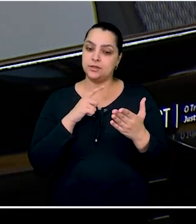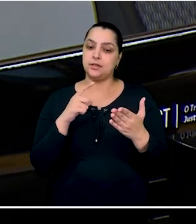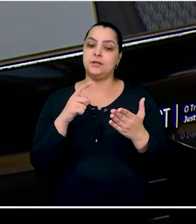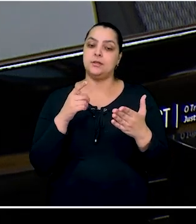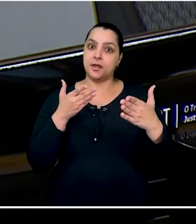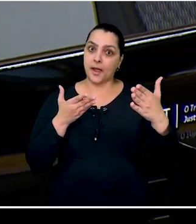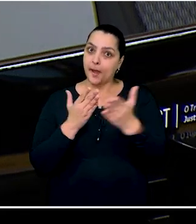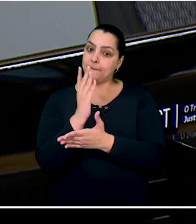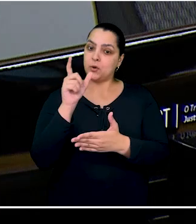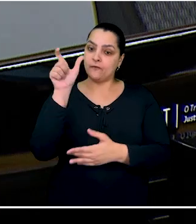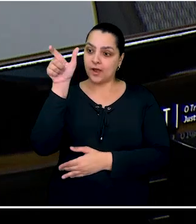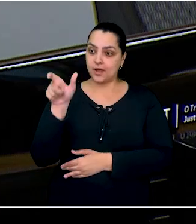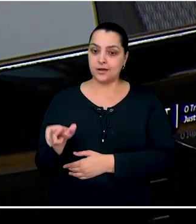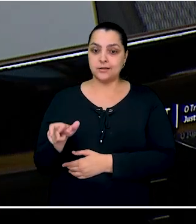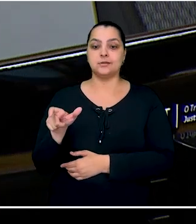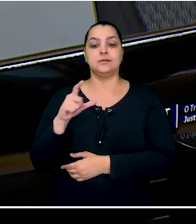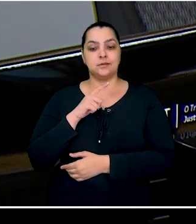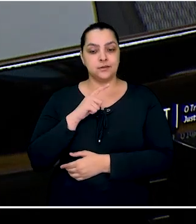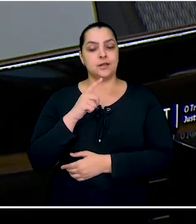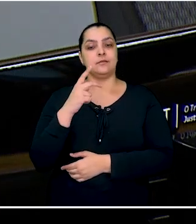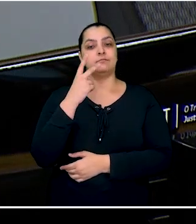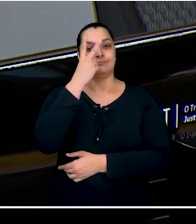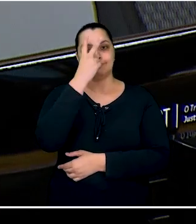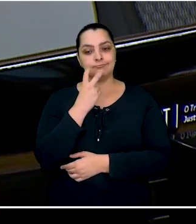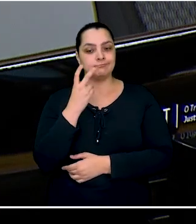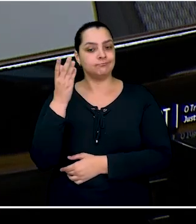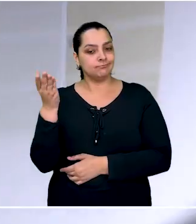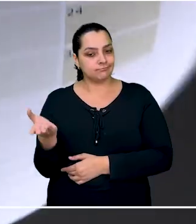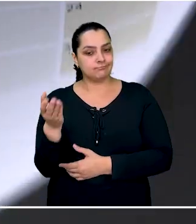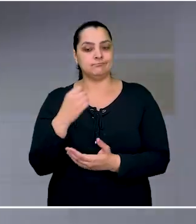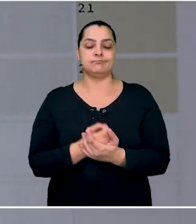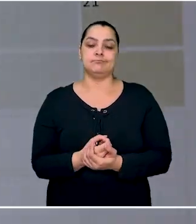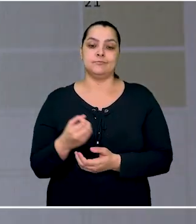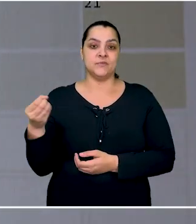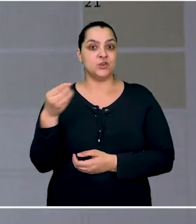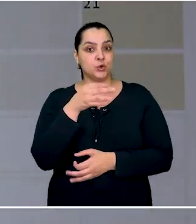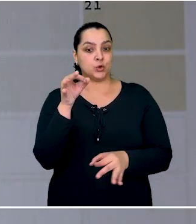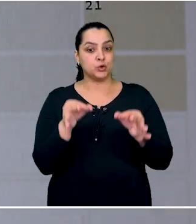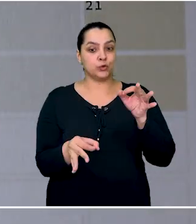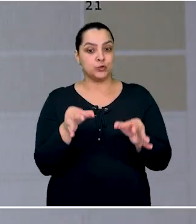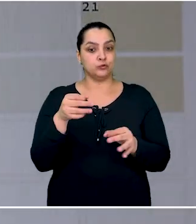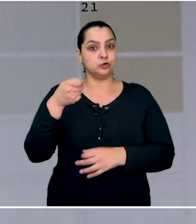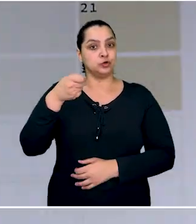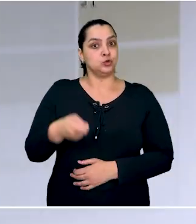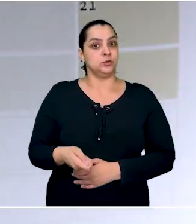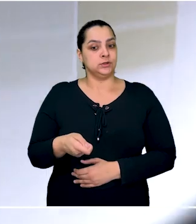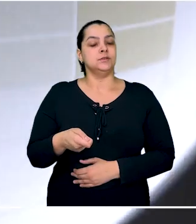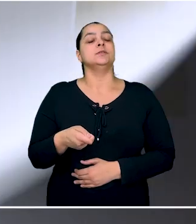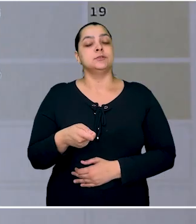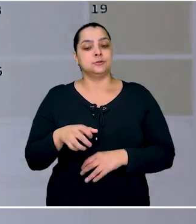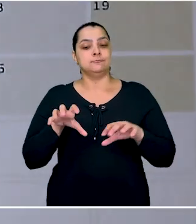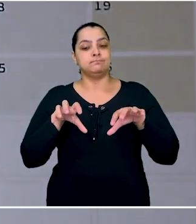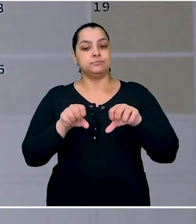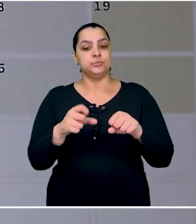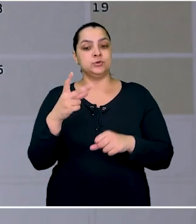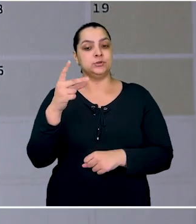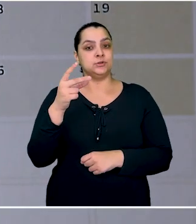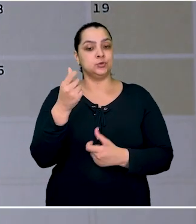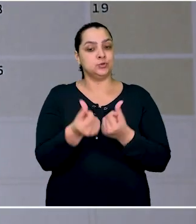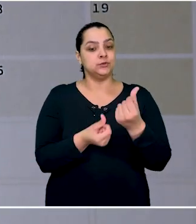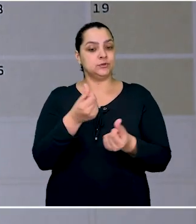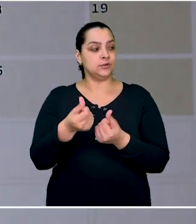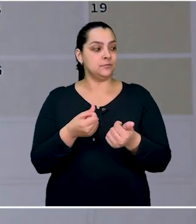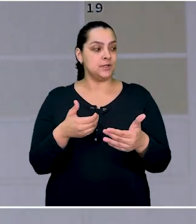com um candidato aprovado tem deficiência visual. As novas juízas e os novos juízes tomaram posse no